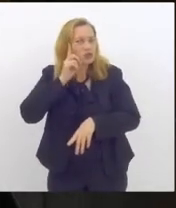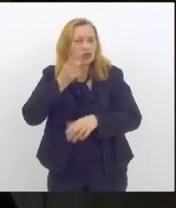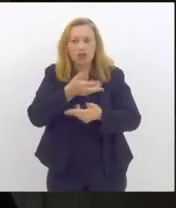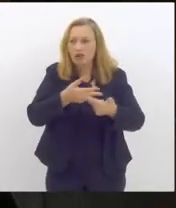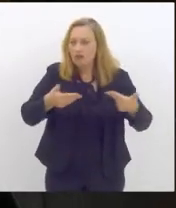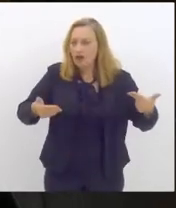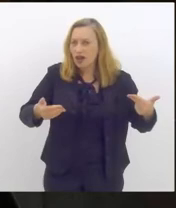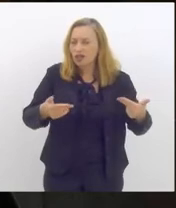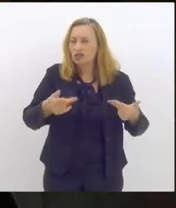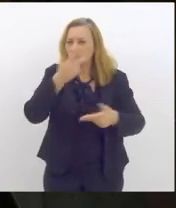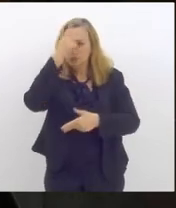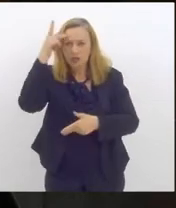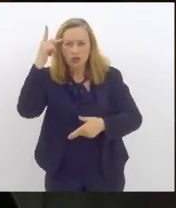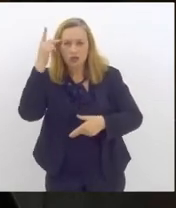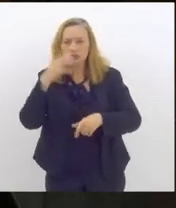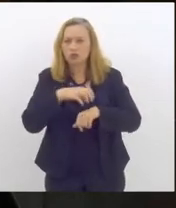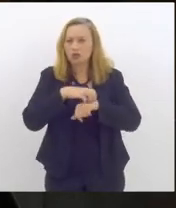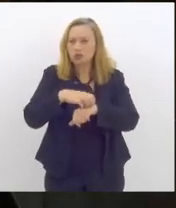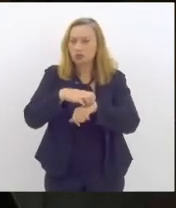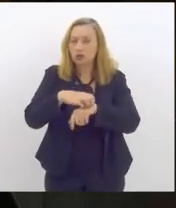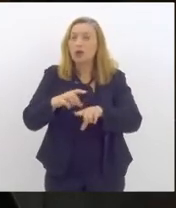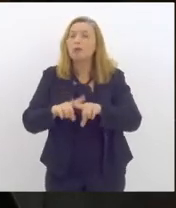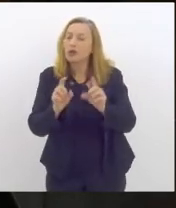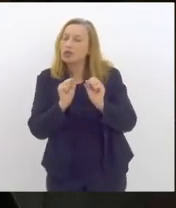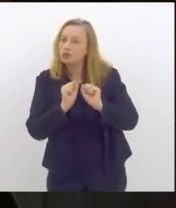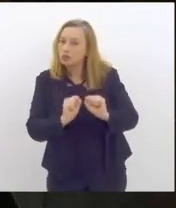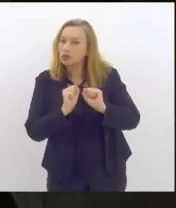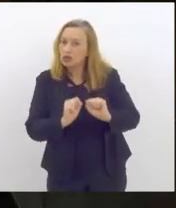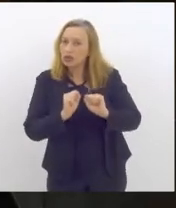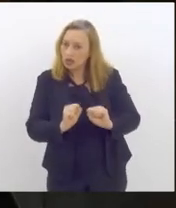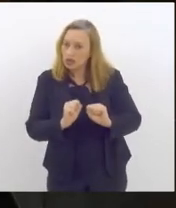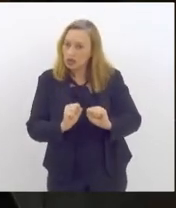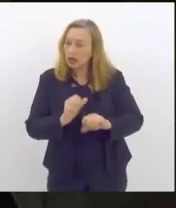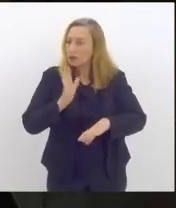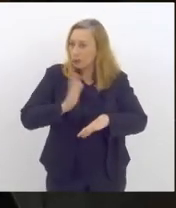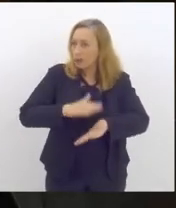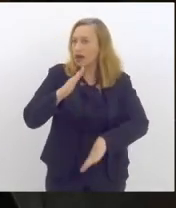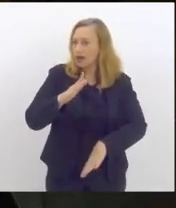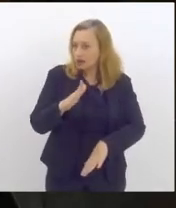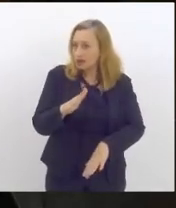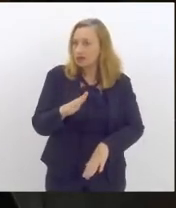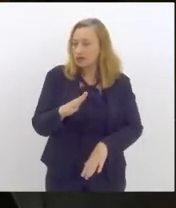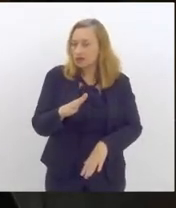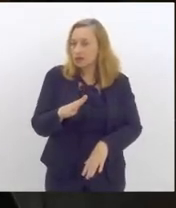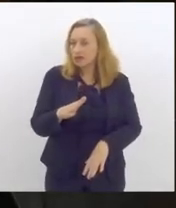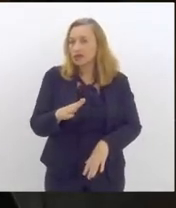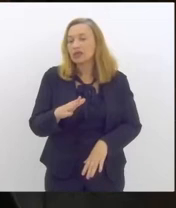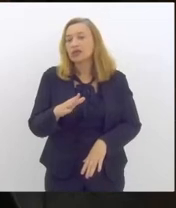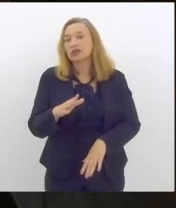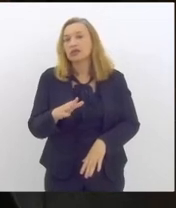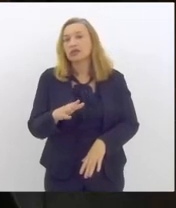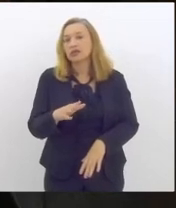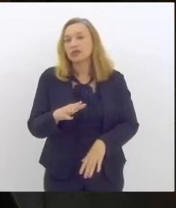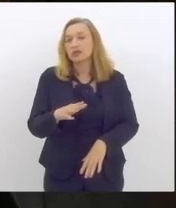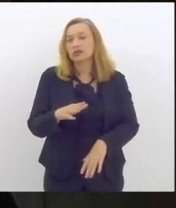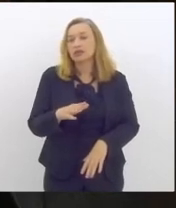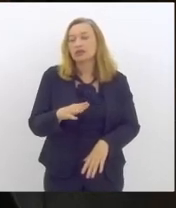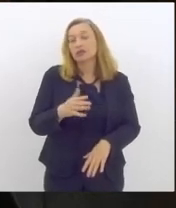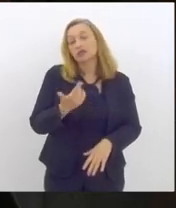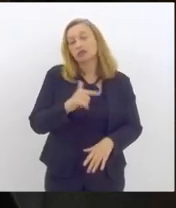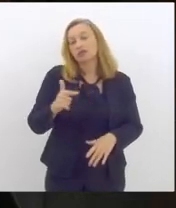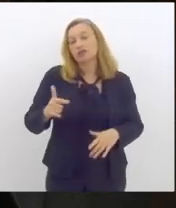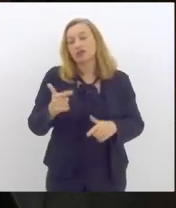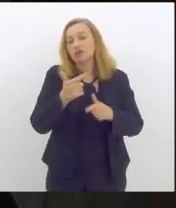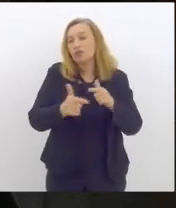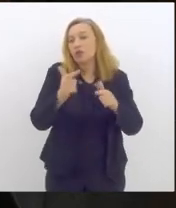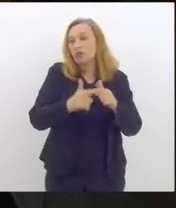dezenas de milhares de pessoas mas que poderiam transportar muito mais não fosse os inúmeros problemas